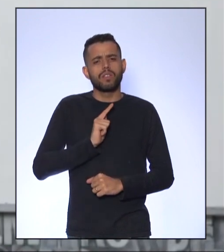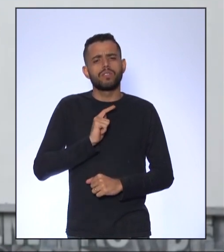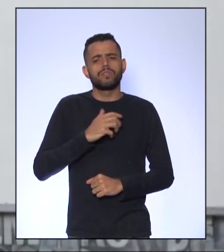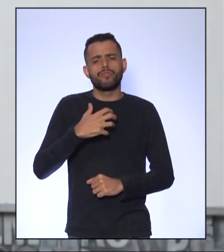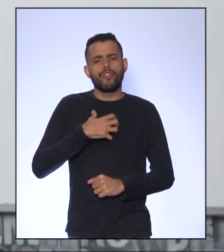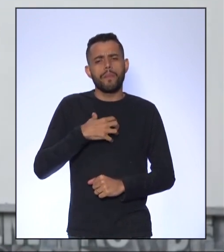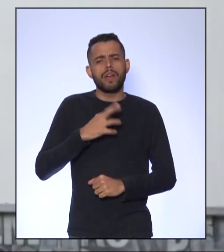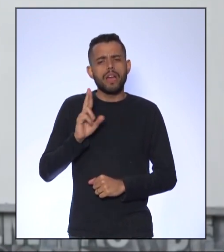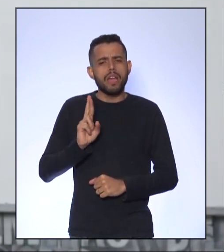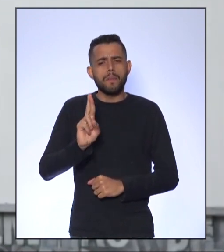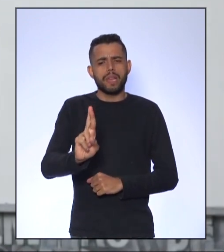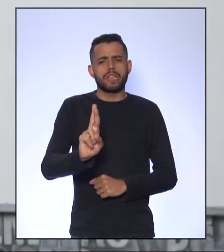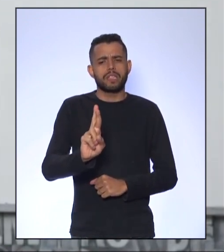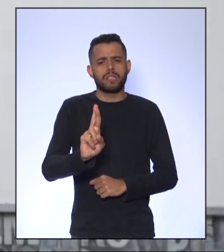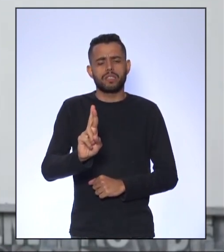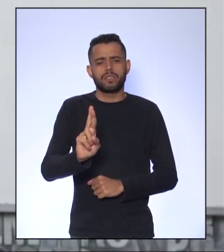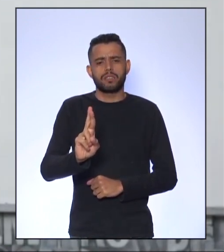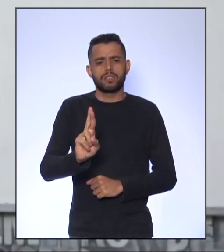representação.